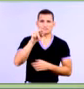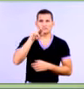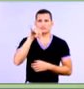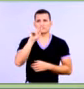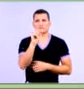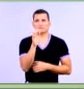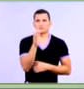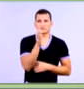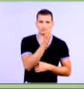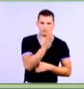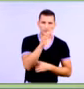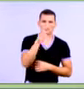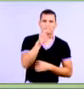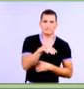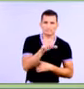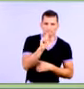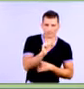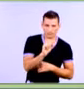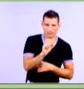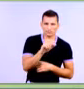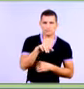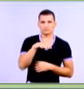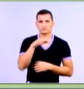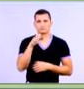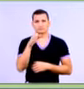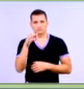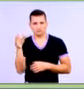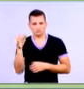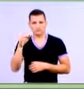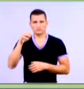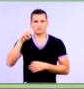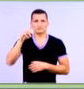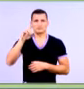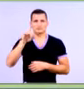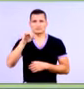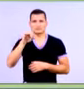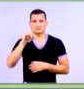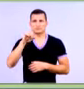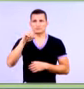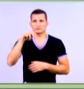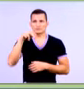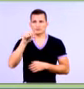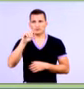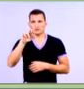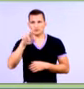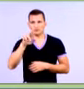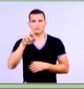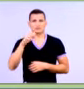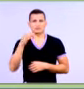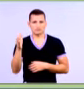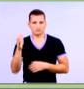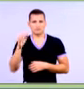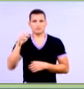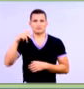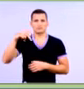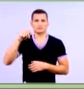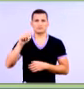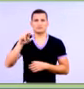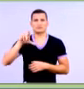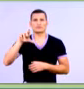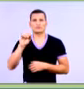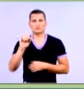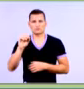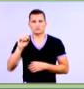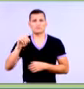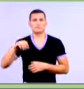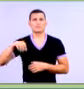menor, do lado direito, é maior. A Nair, do lado esquerdo não tem ninguém, mas do lado direito, o Paulo é maior